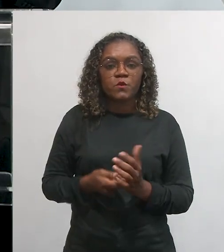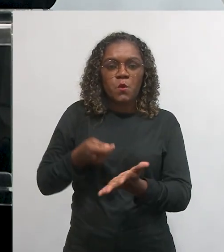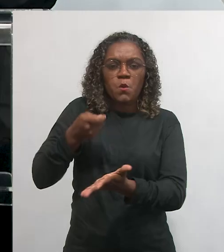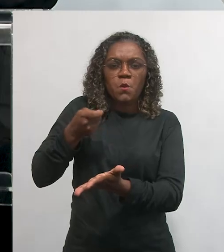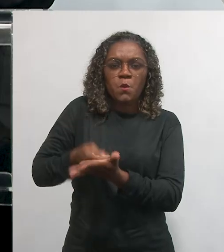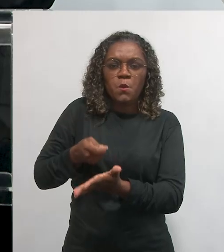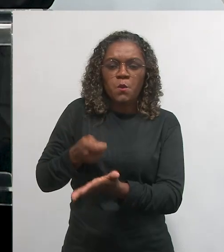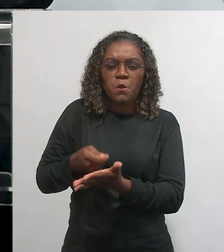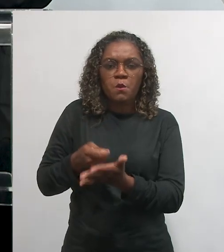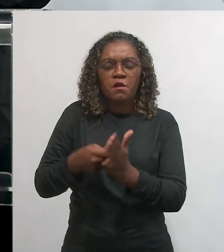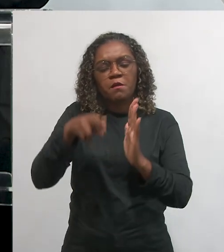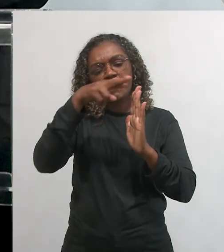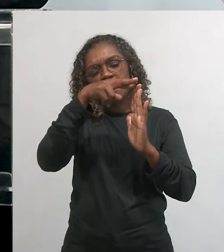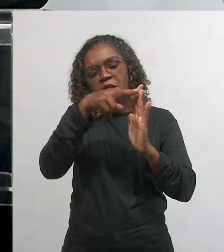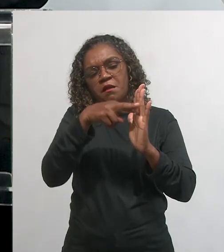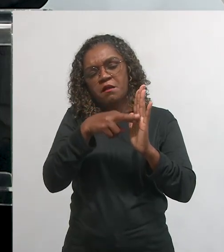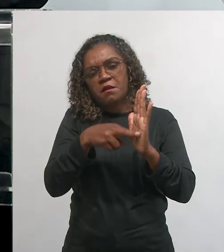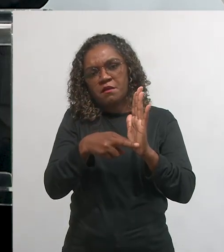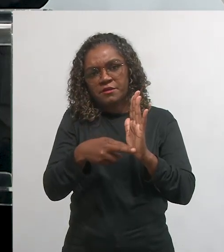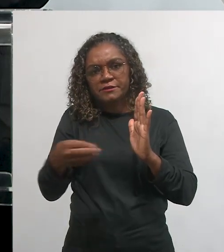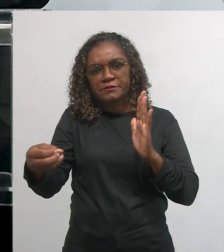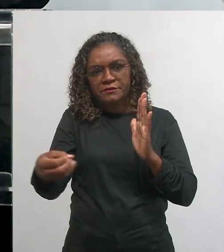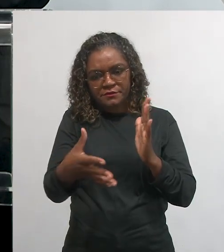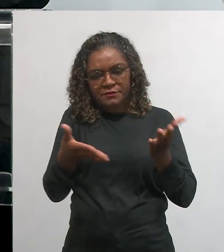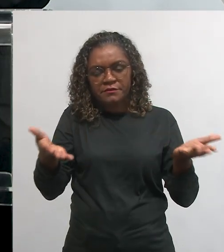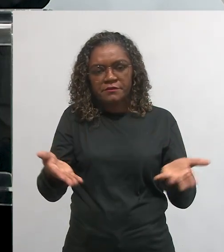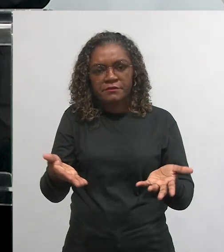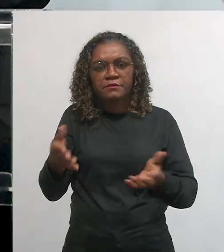rigidez normativa que os modernos